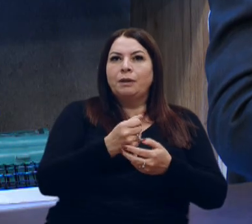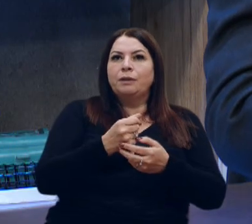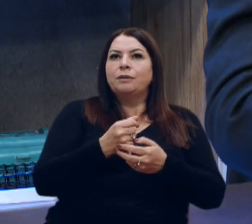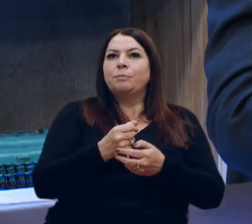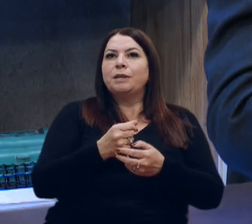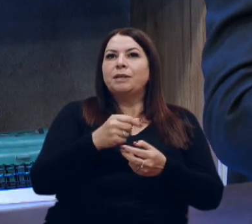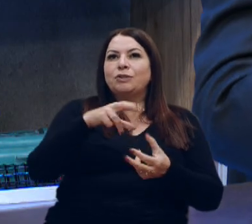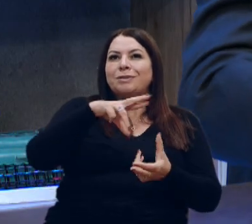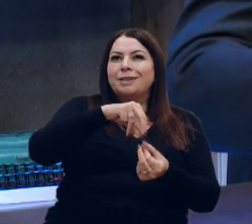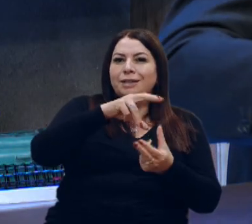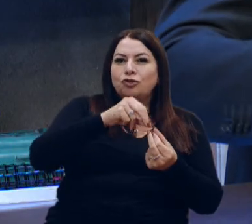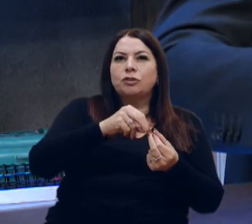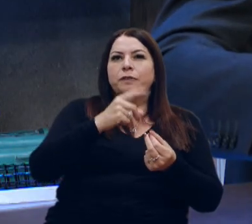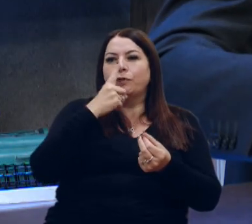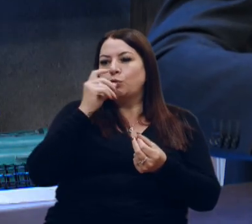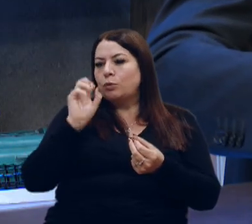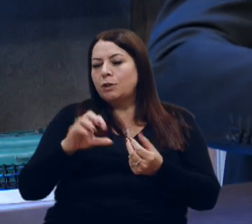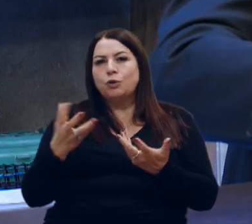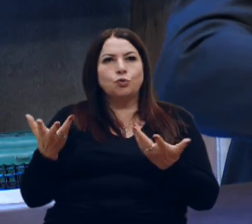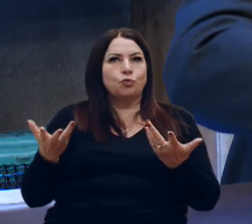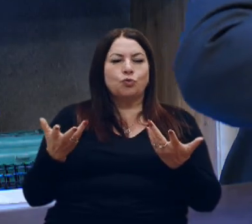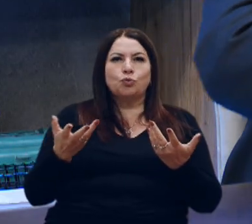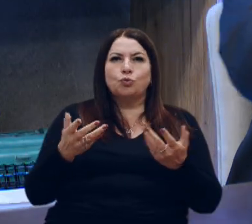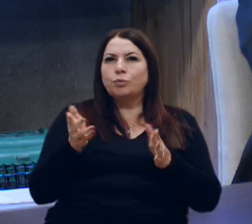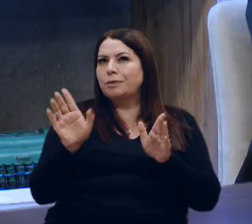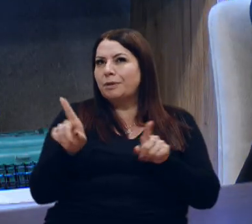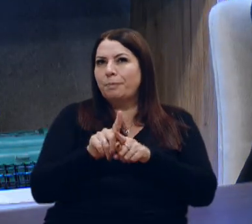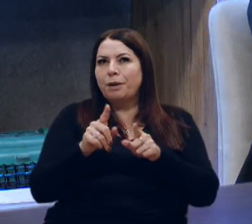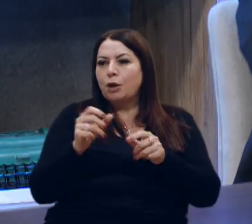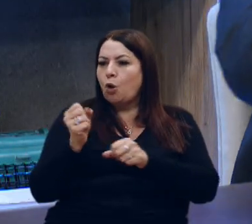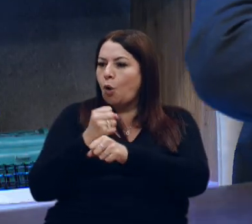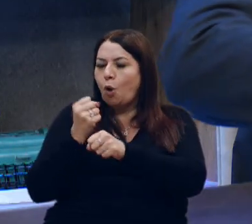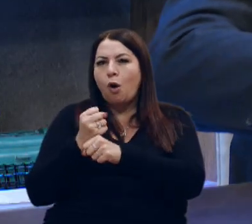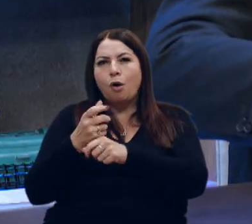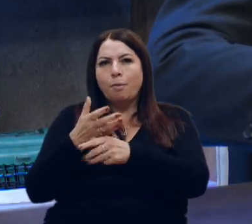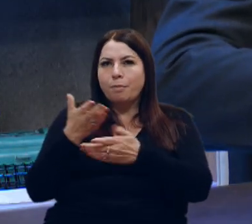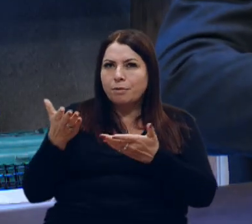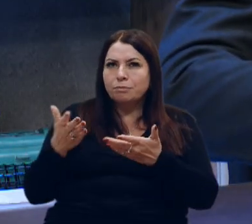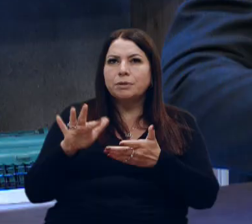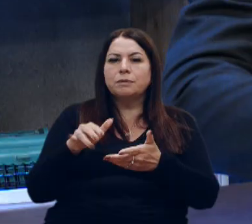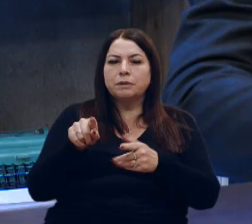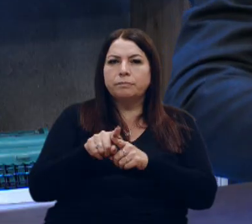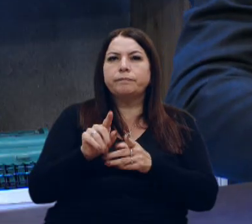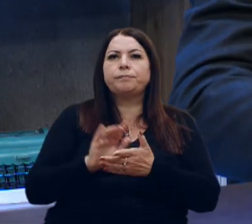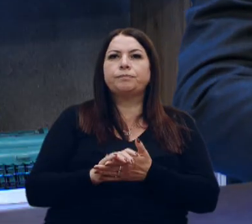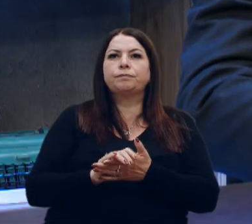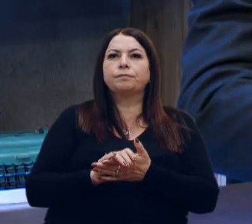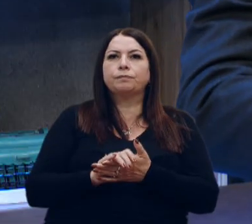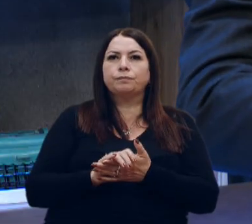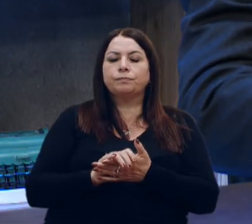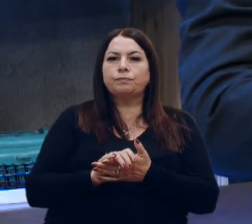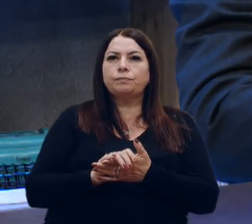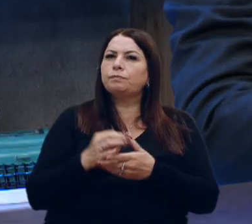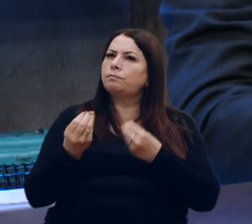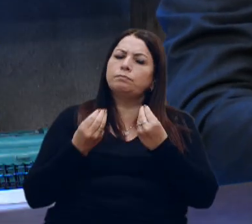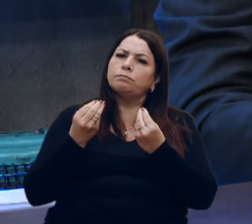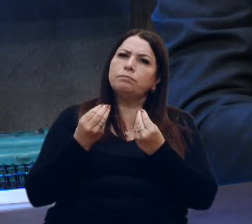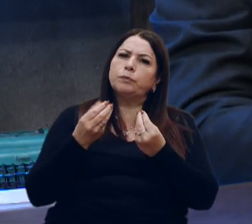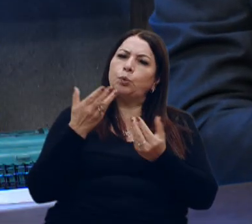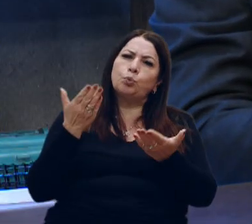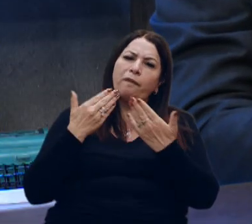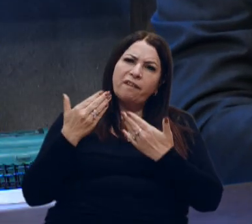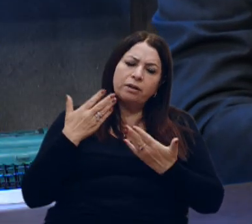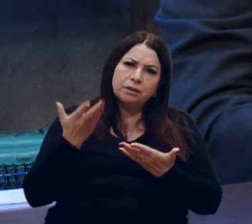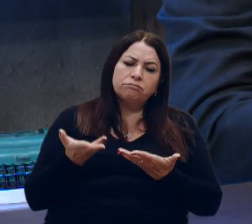coleta do lixo, enfim, a parte de obras, muitas vezes também. Como é que o senhor avalia